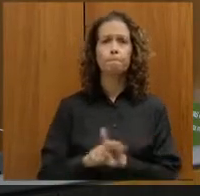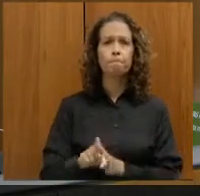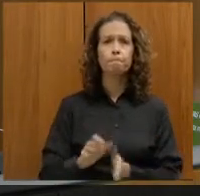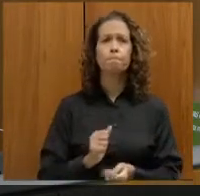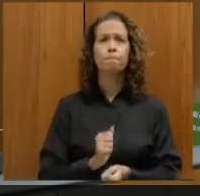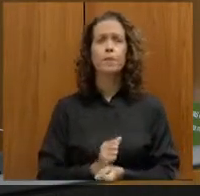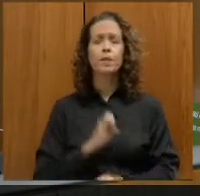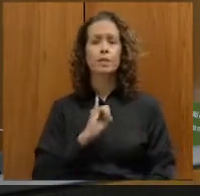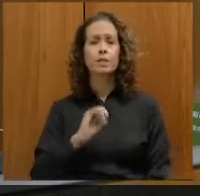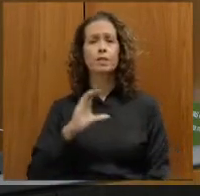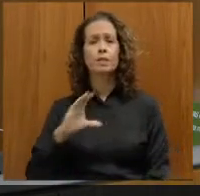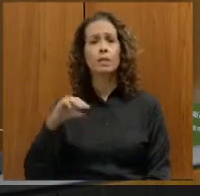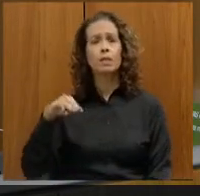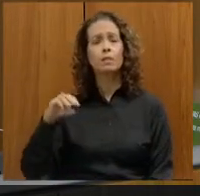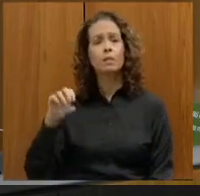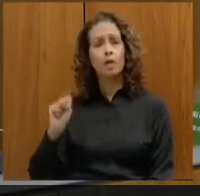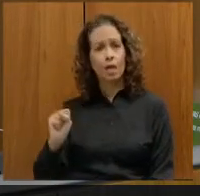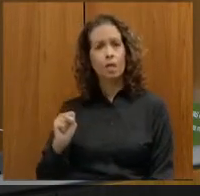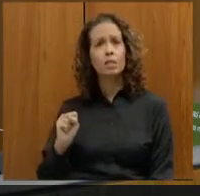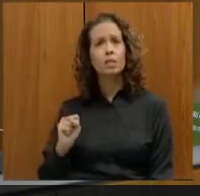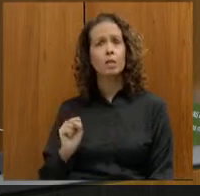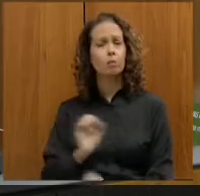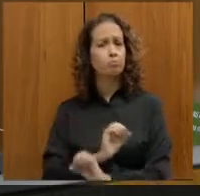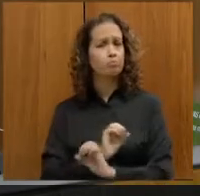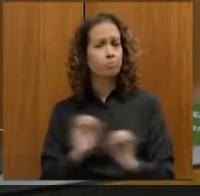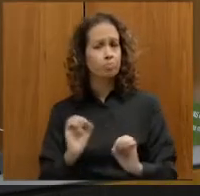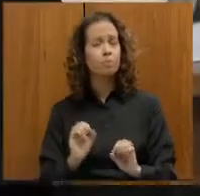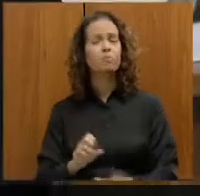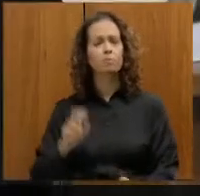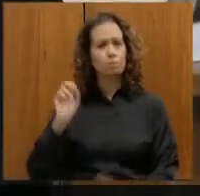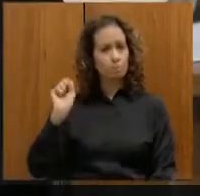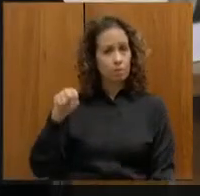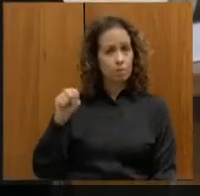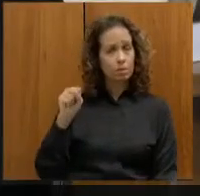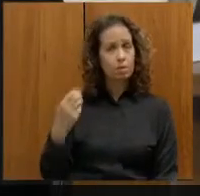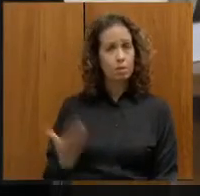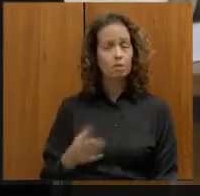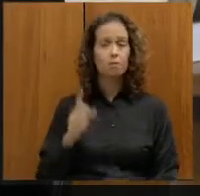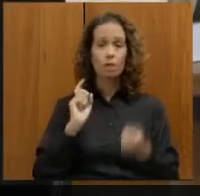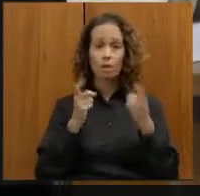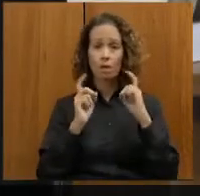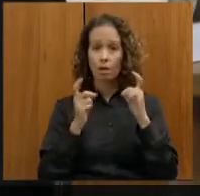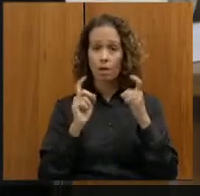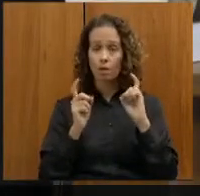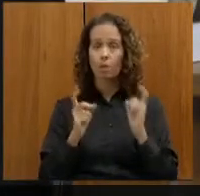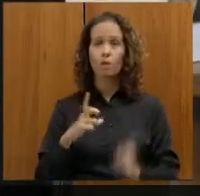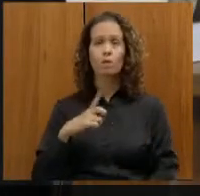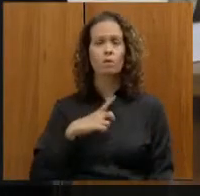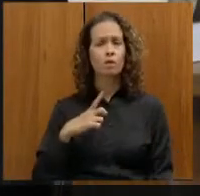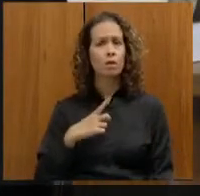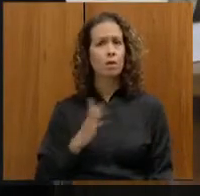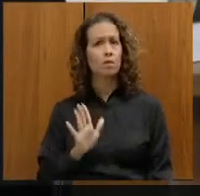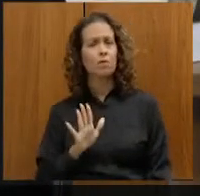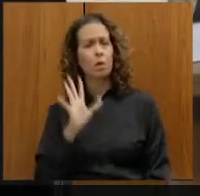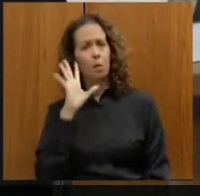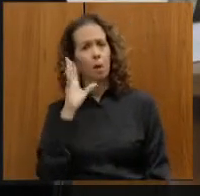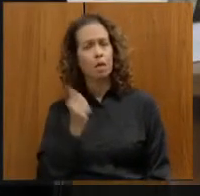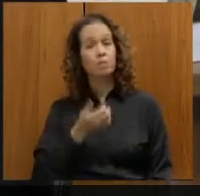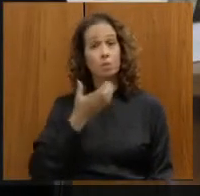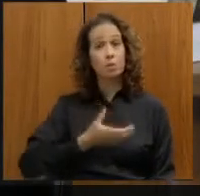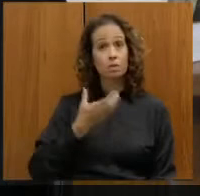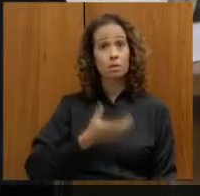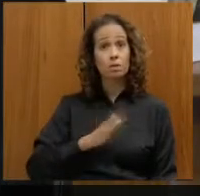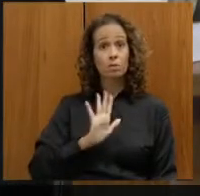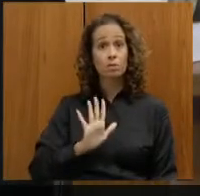de ICMS para armas defesa e sim assumir continua assumindo os compromissos na reunião ordinária do confaz que deve ser agora em dezembro será